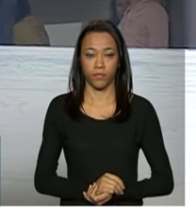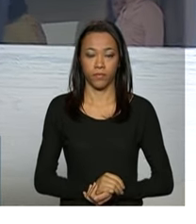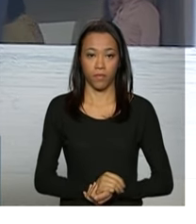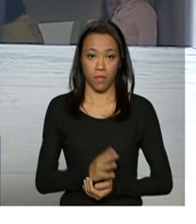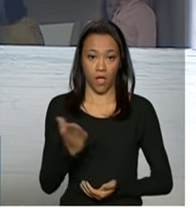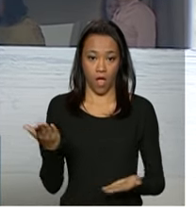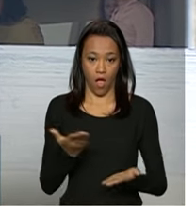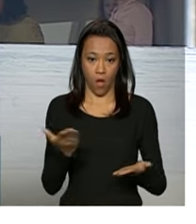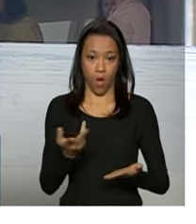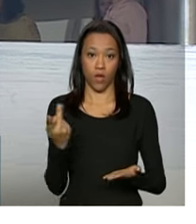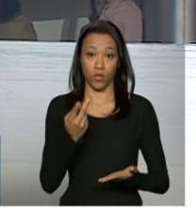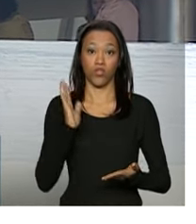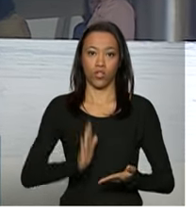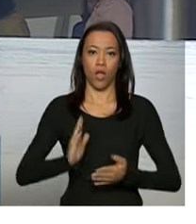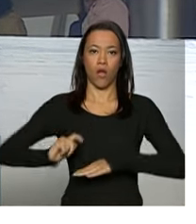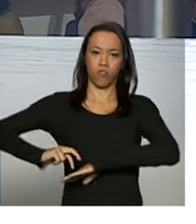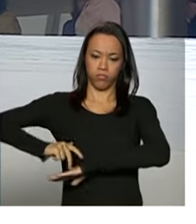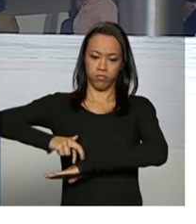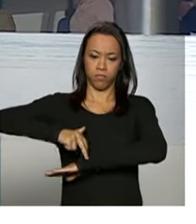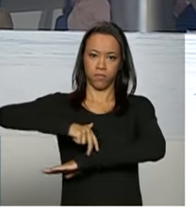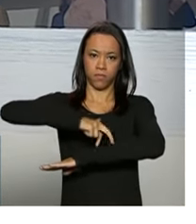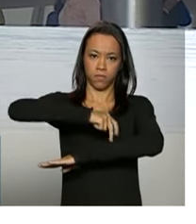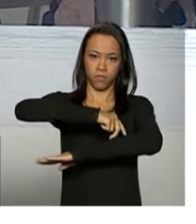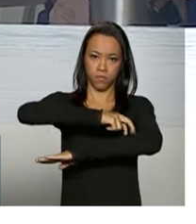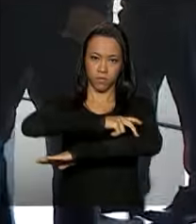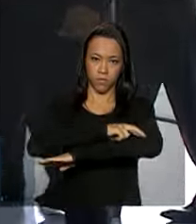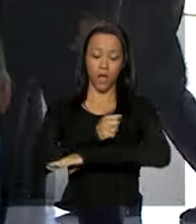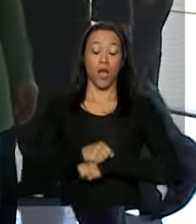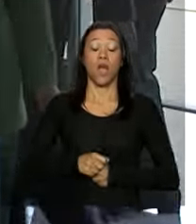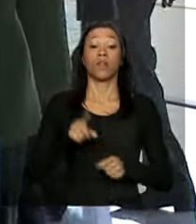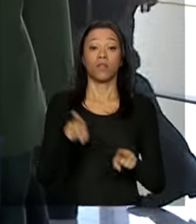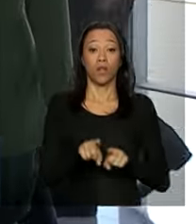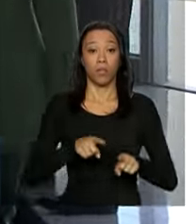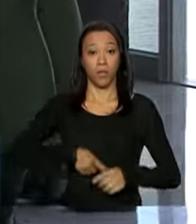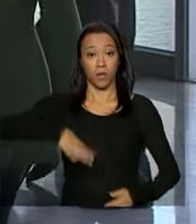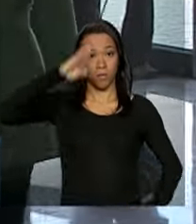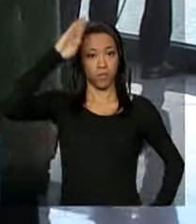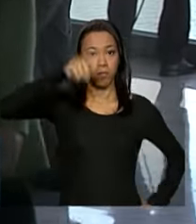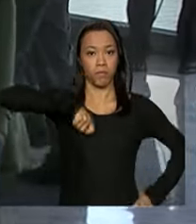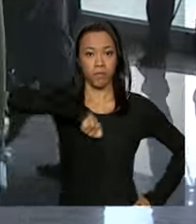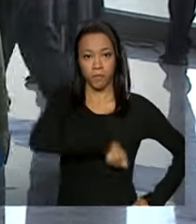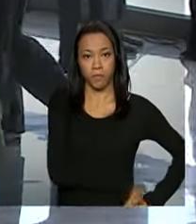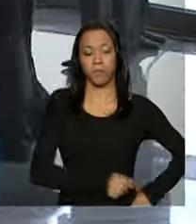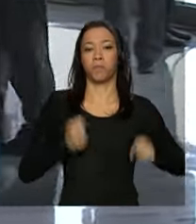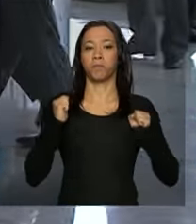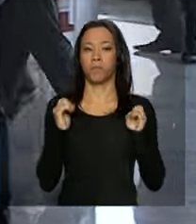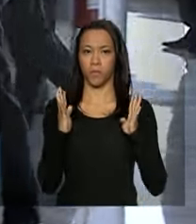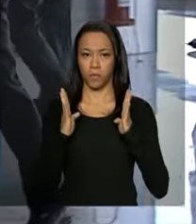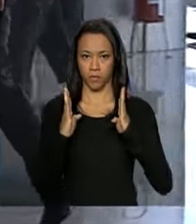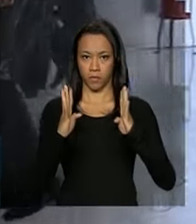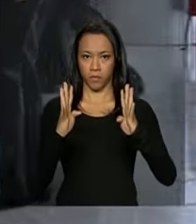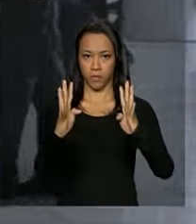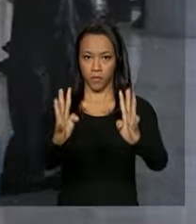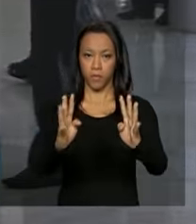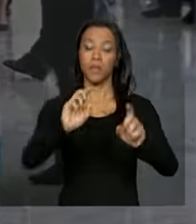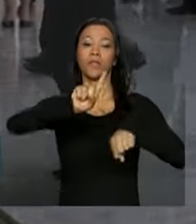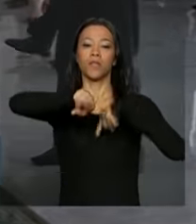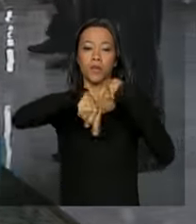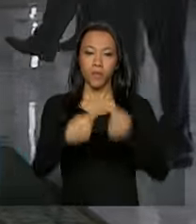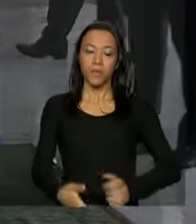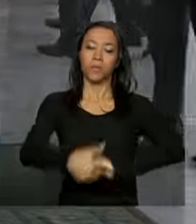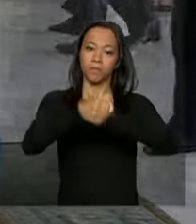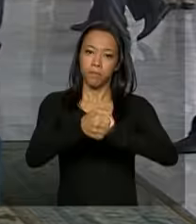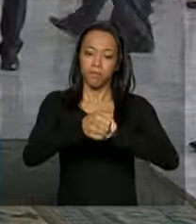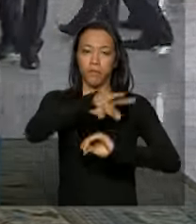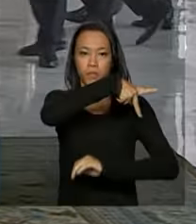Ela subiu a rampa, passou em revista as tropas, foi recebida pela presidenta Dilma Rousseff e também pelo